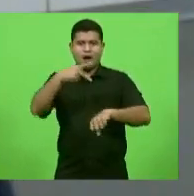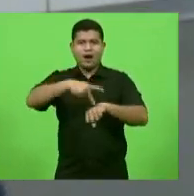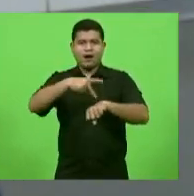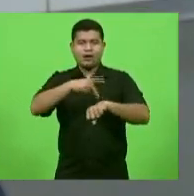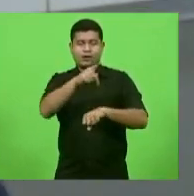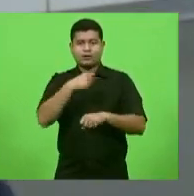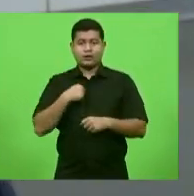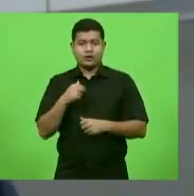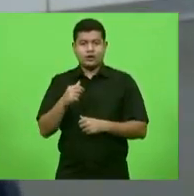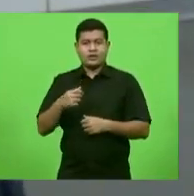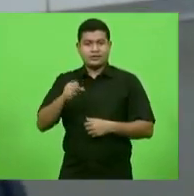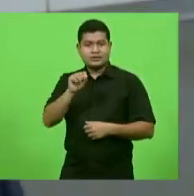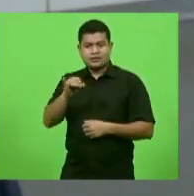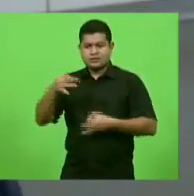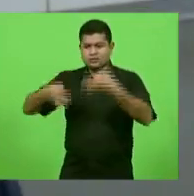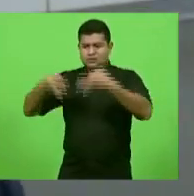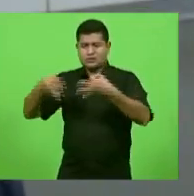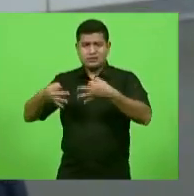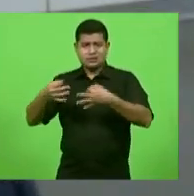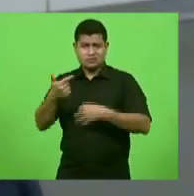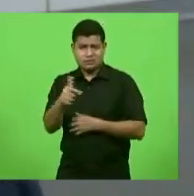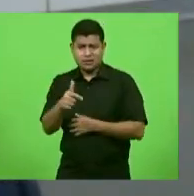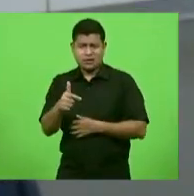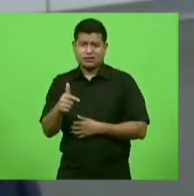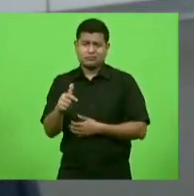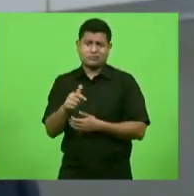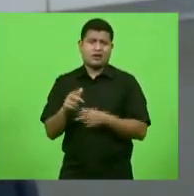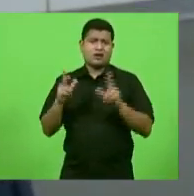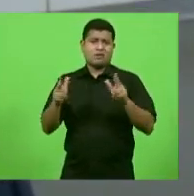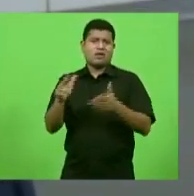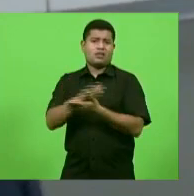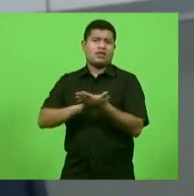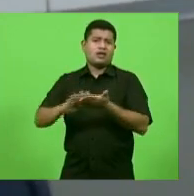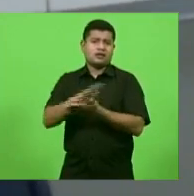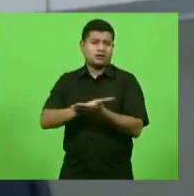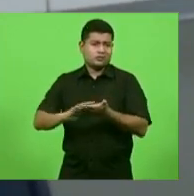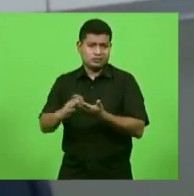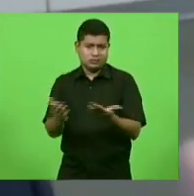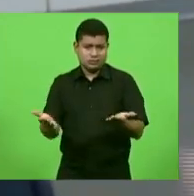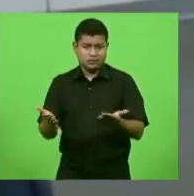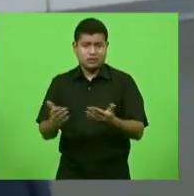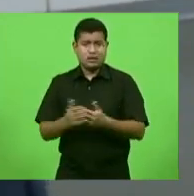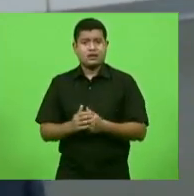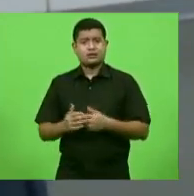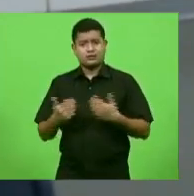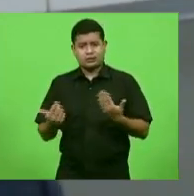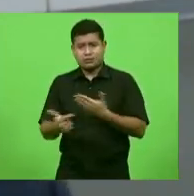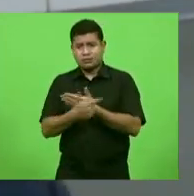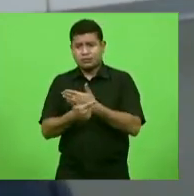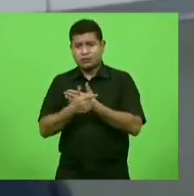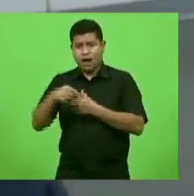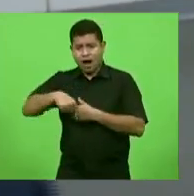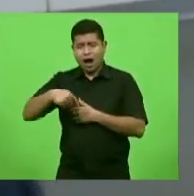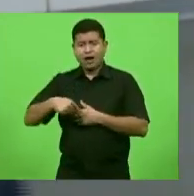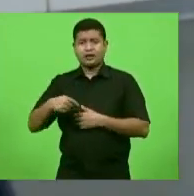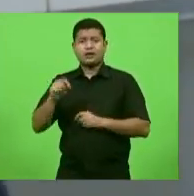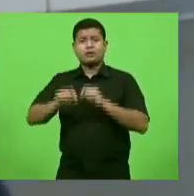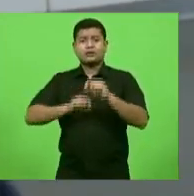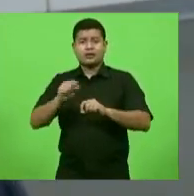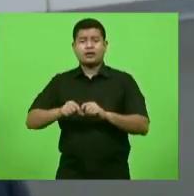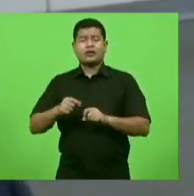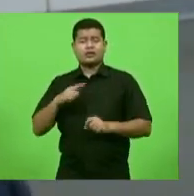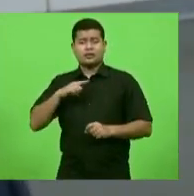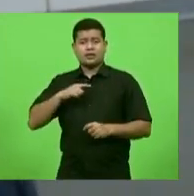não há nada. Apelo para que façamos justiça, para que se prossiga para o julgamento deste importante processo